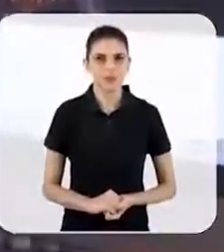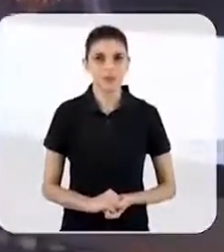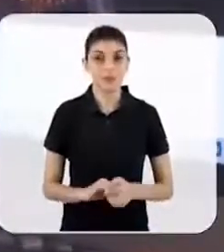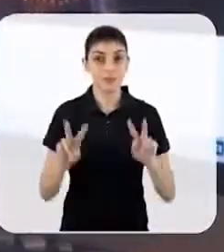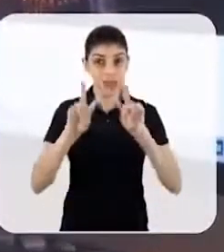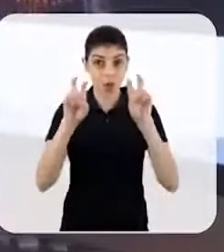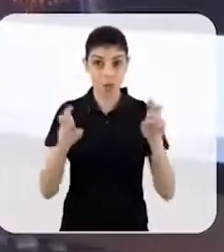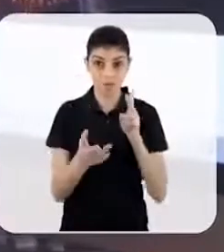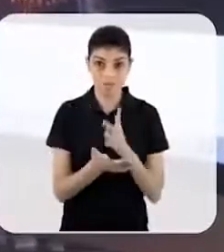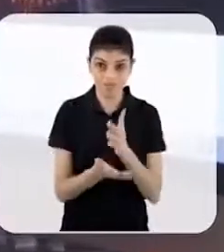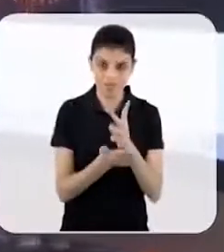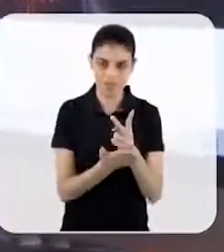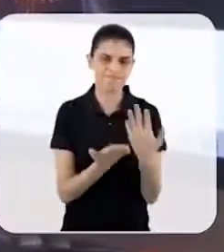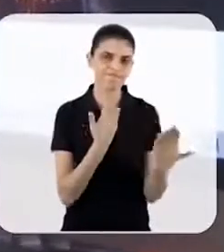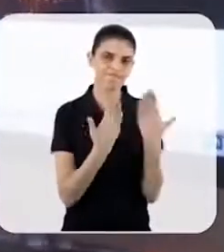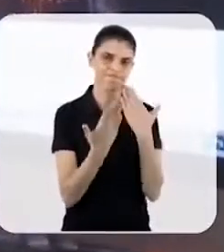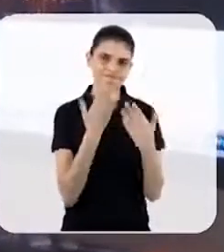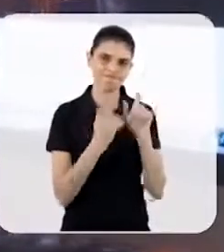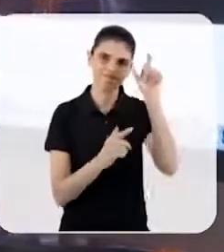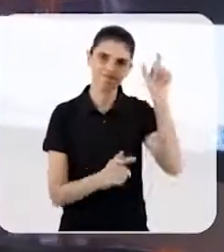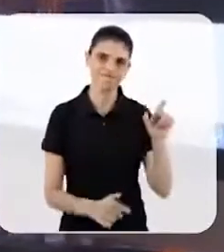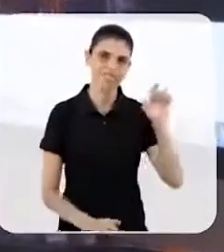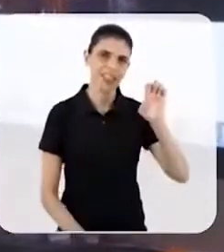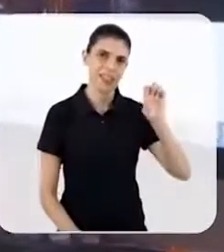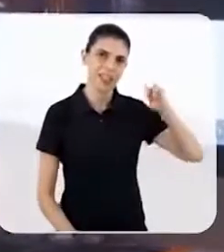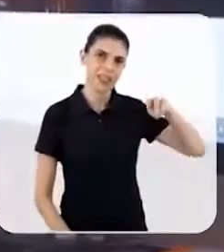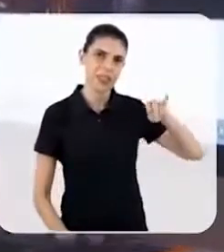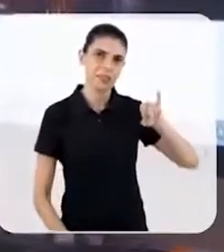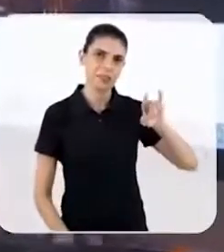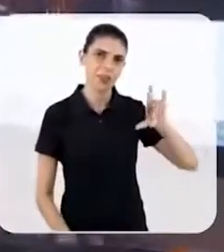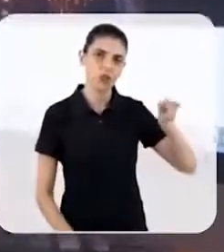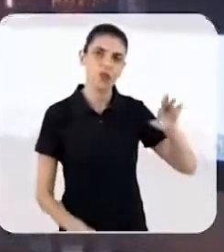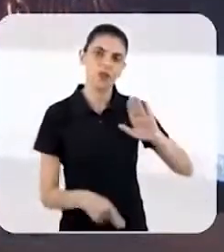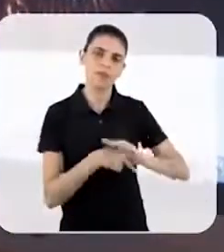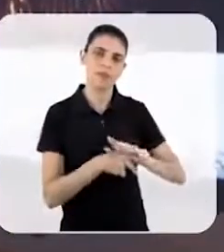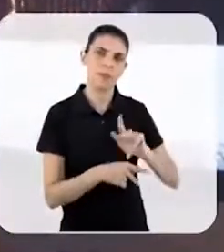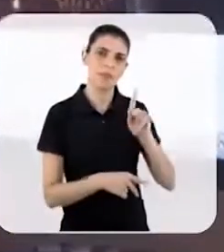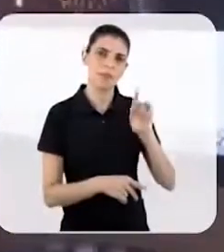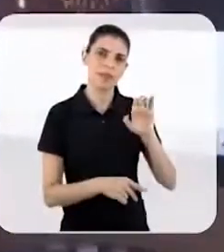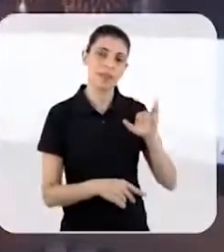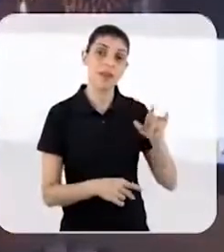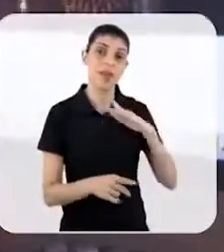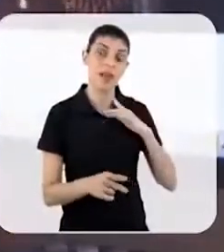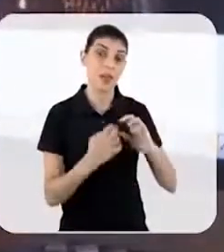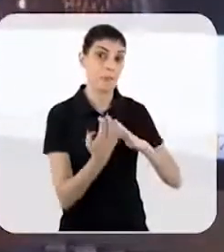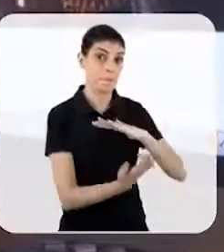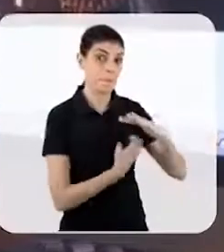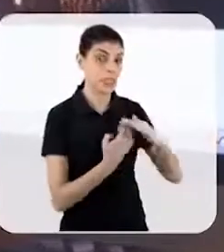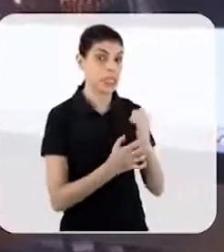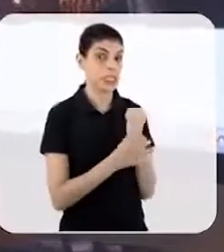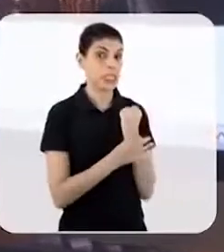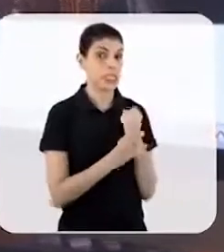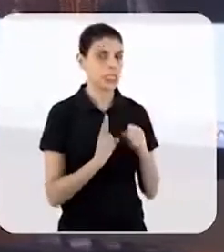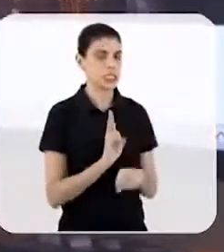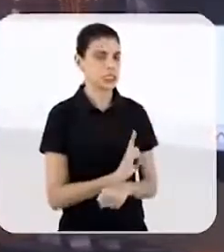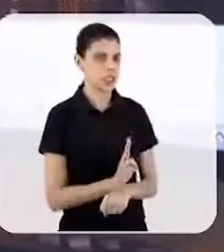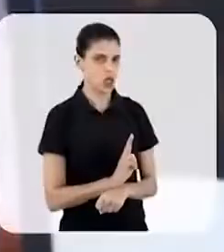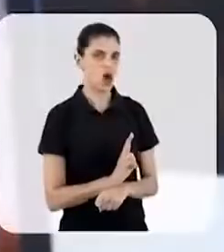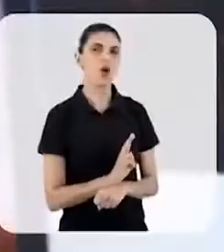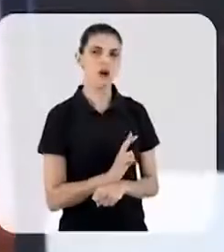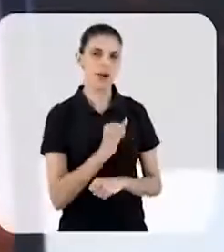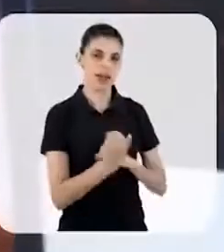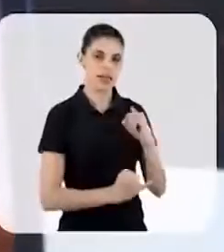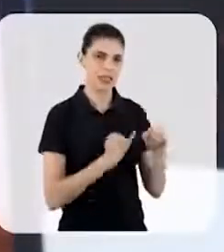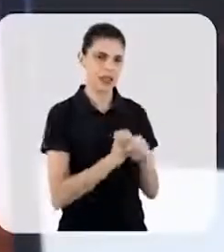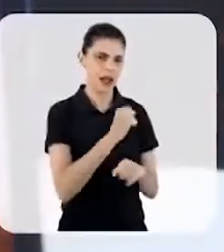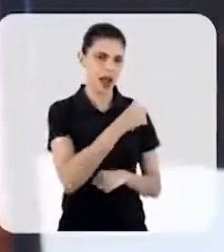E para continuar nesse assunto, a gente vai conversar com o Emílio, que é chefe de segurança na PSafe. A PSafe é uma empresa de segurança da internet